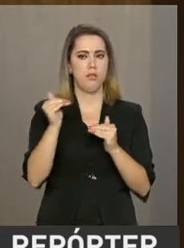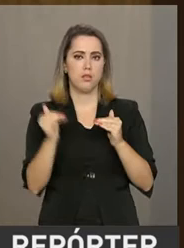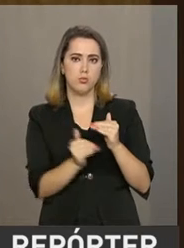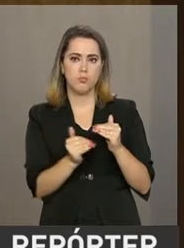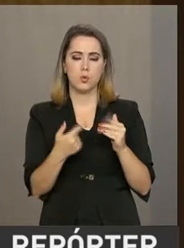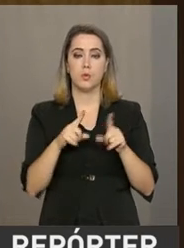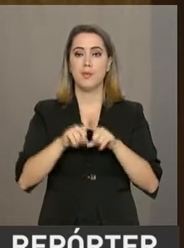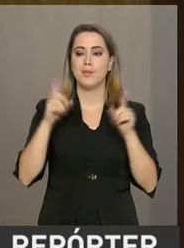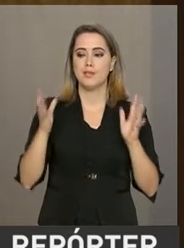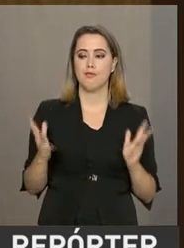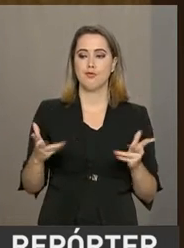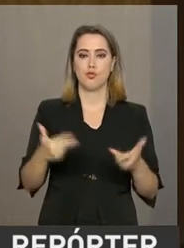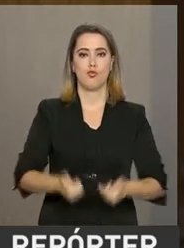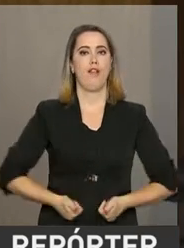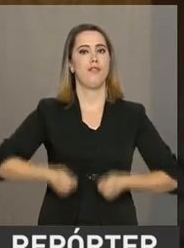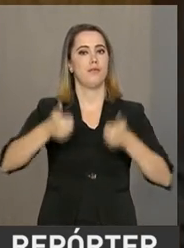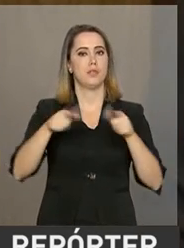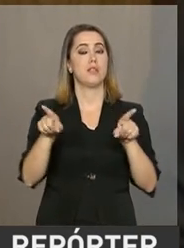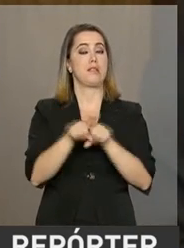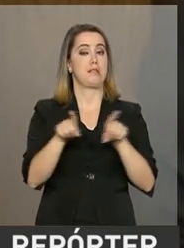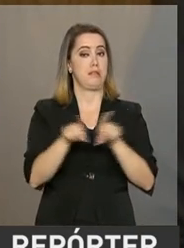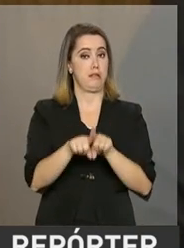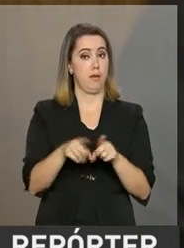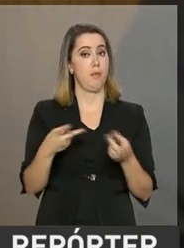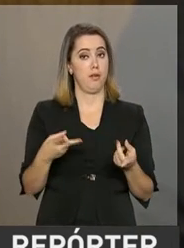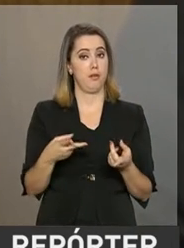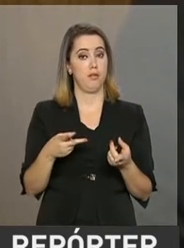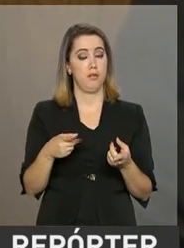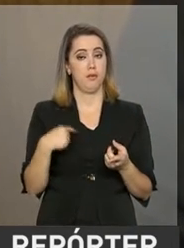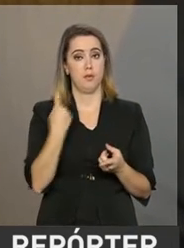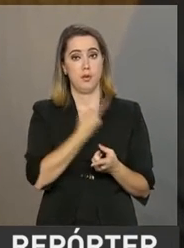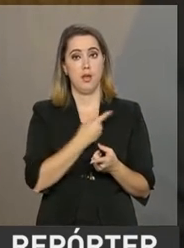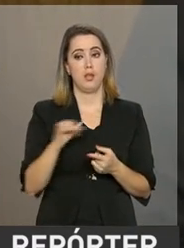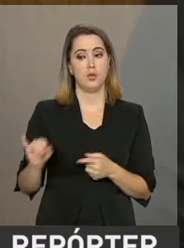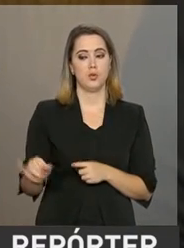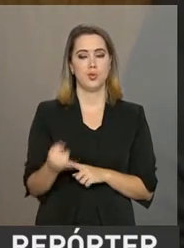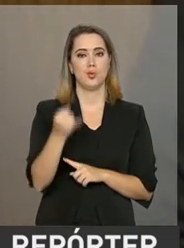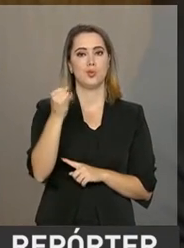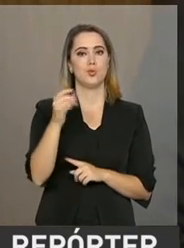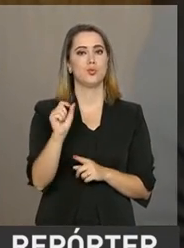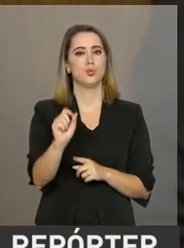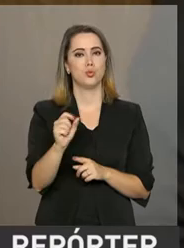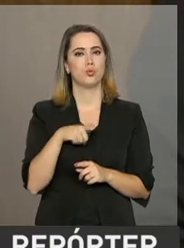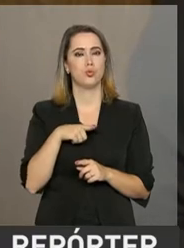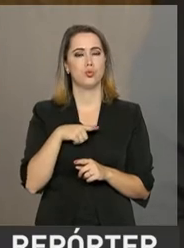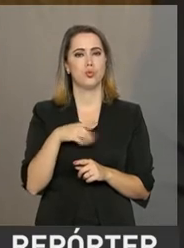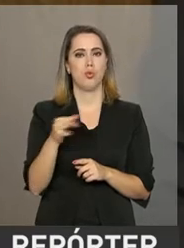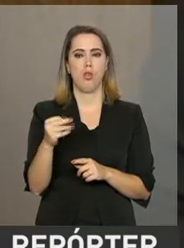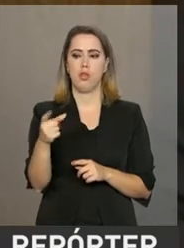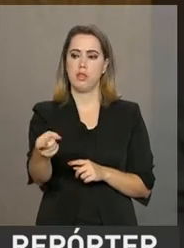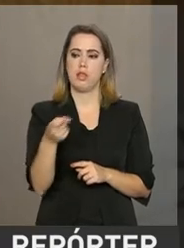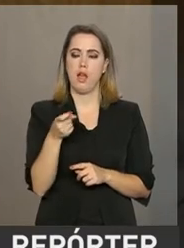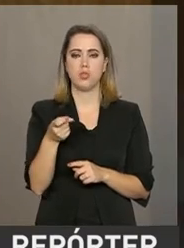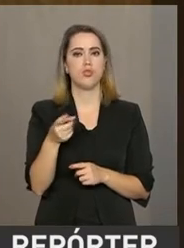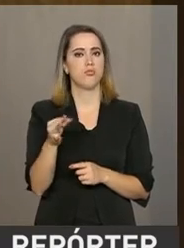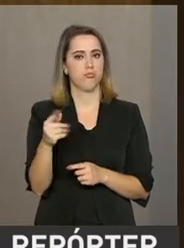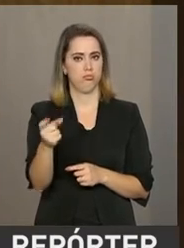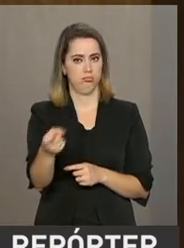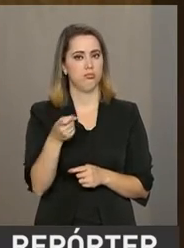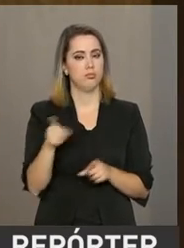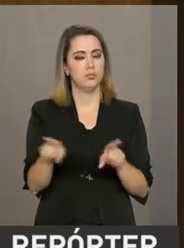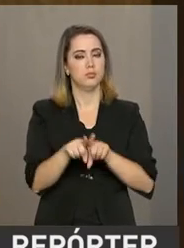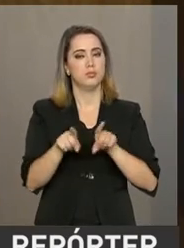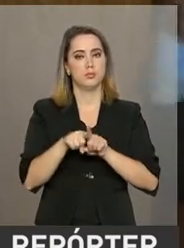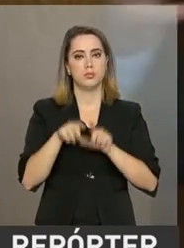ea produtividade vão fazer também que a nossa taxa estrutural da economia aquela taxa básica também